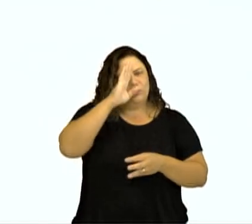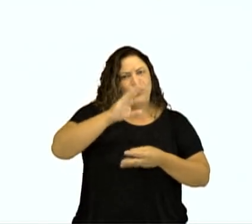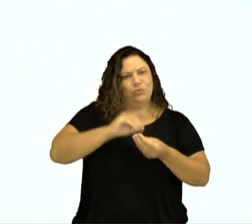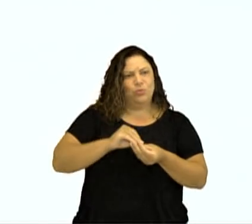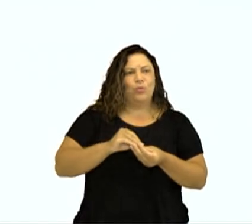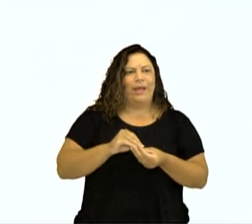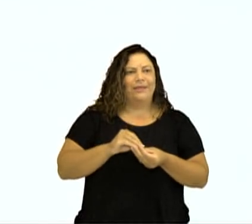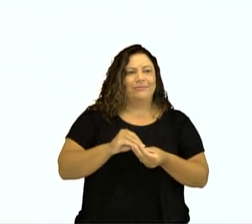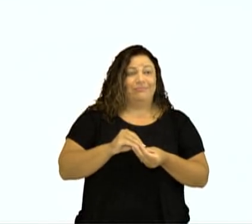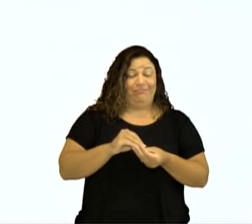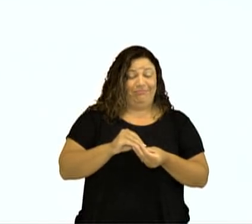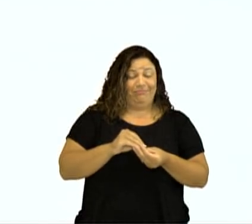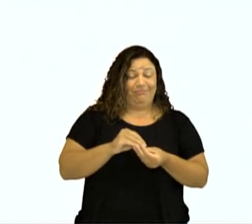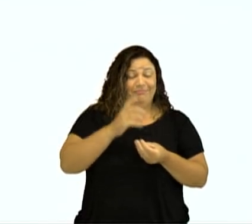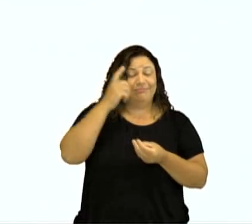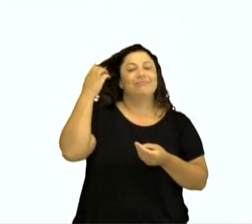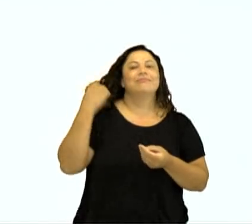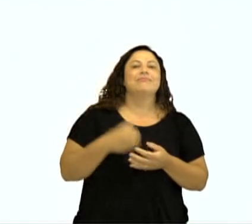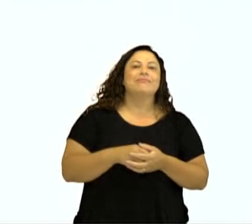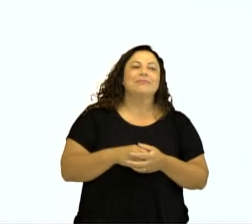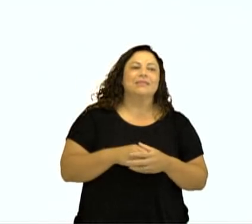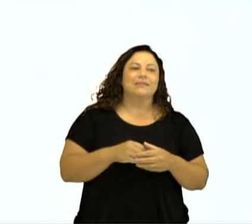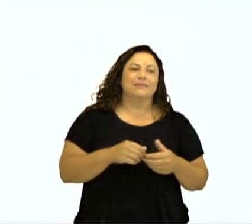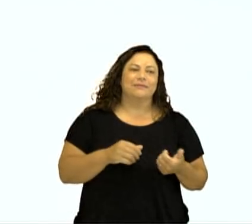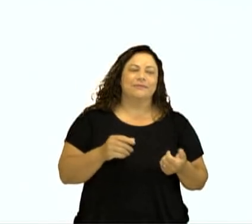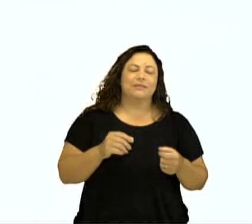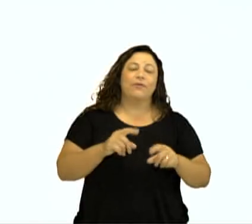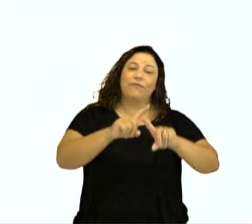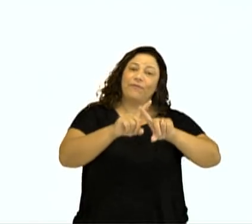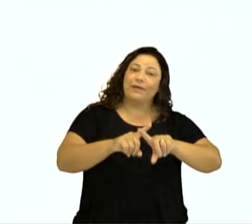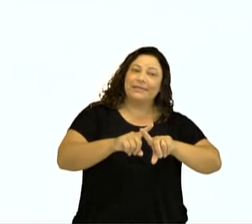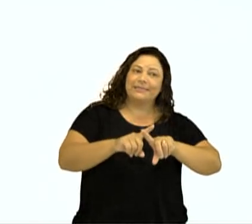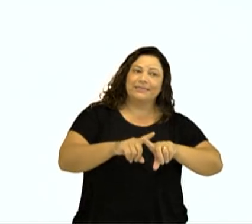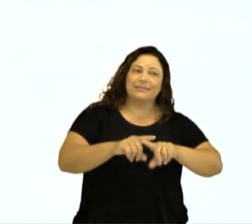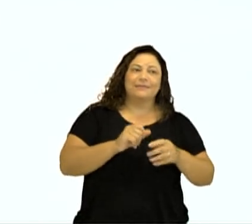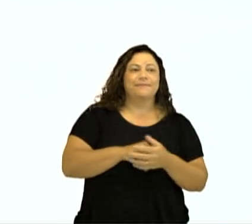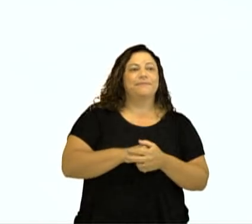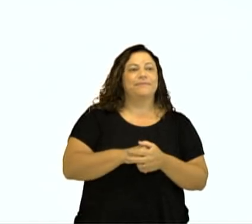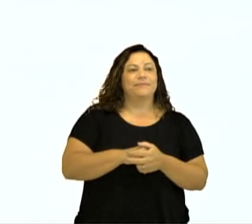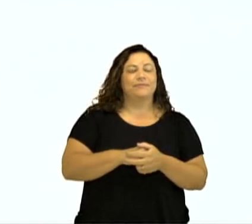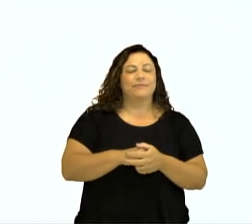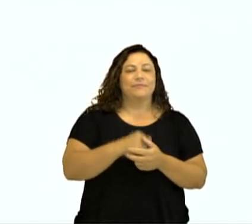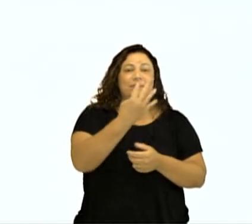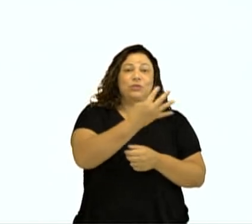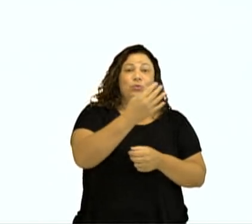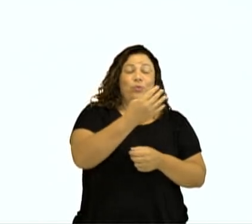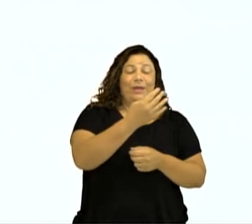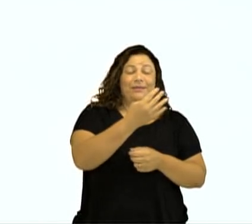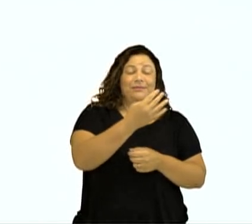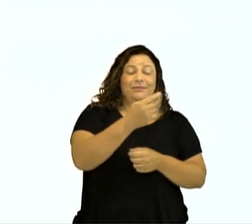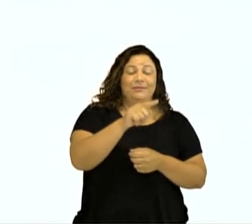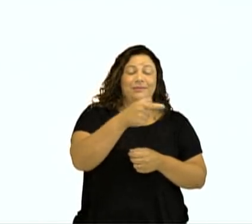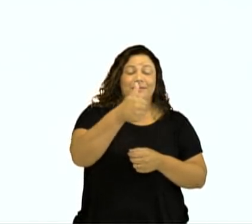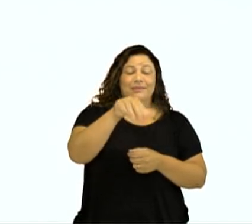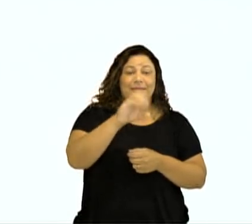o 4,10 vezes o litro. Então, 4,10 vezes 15